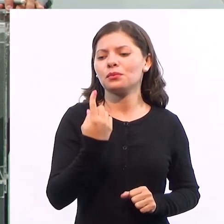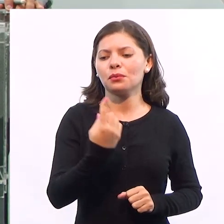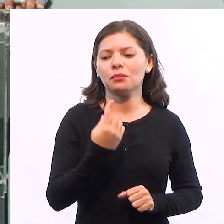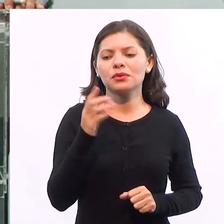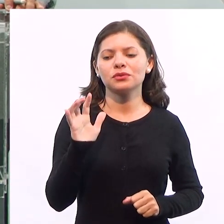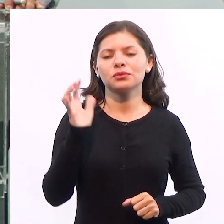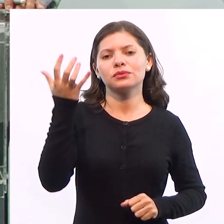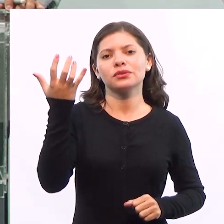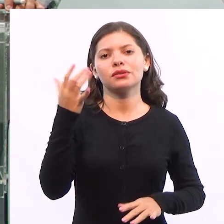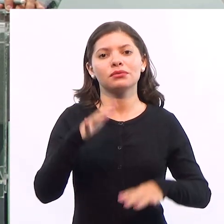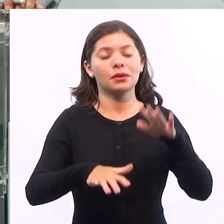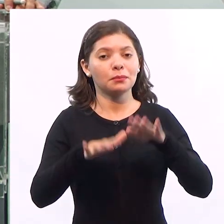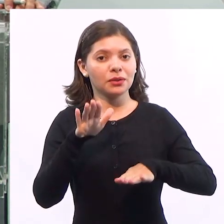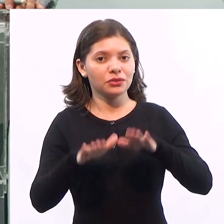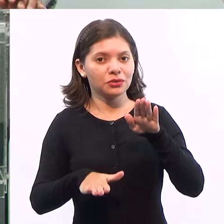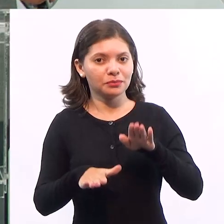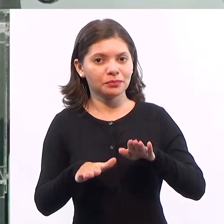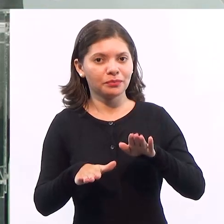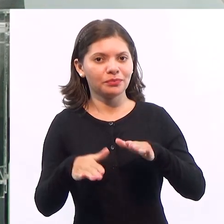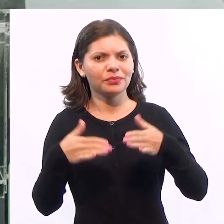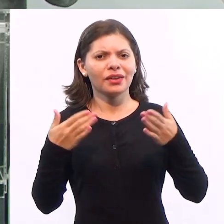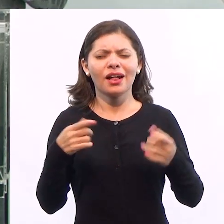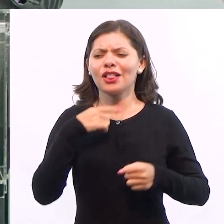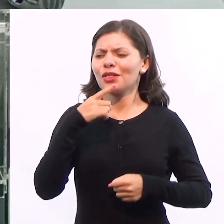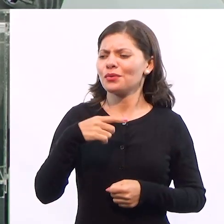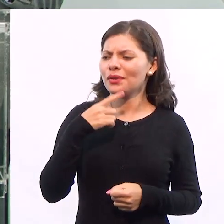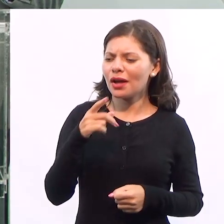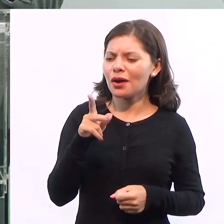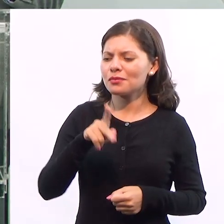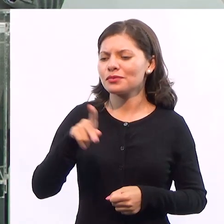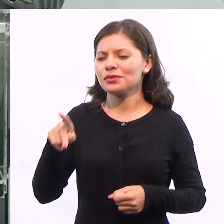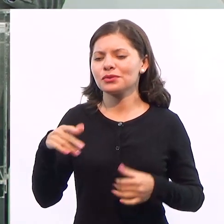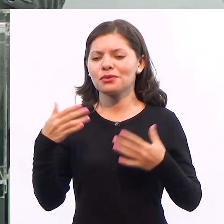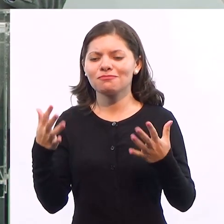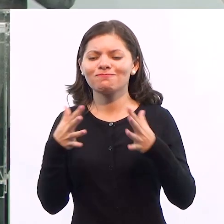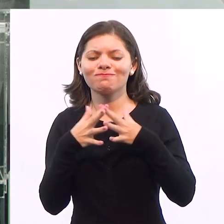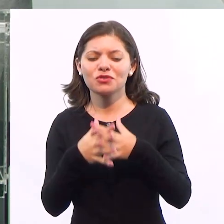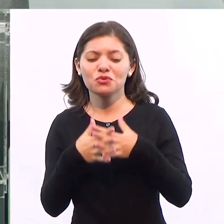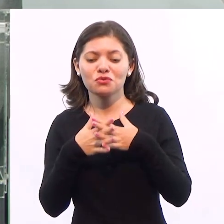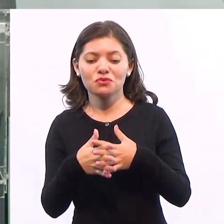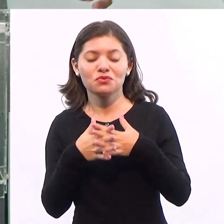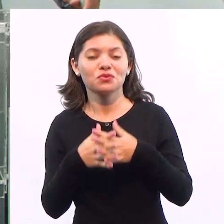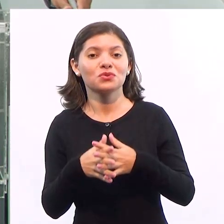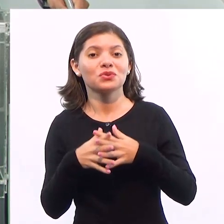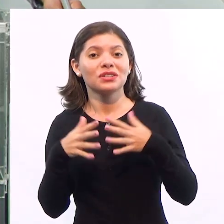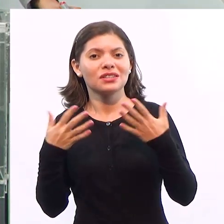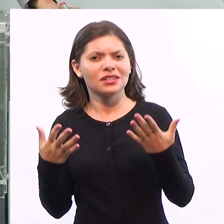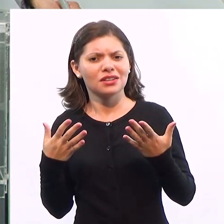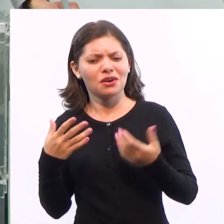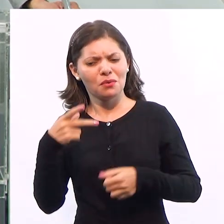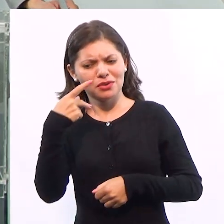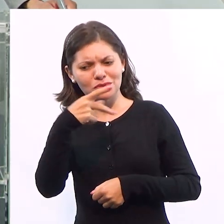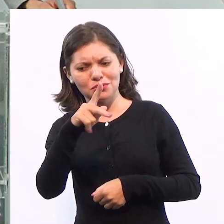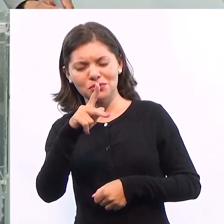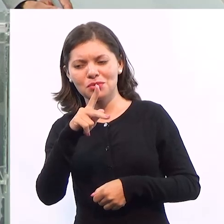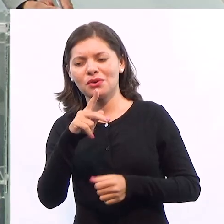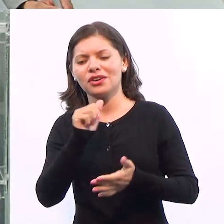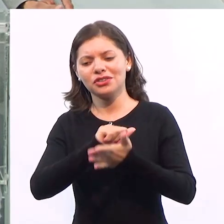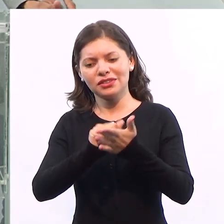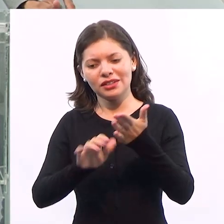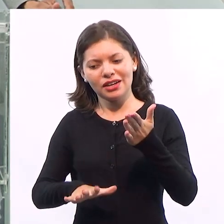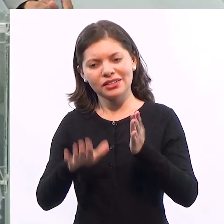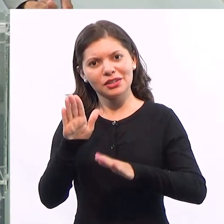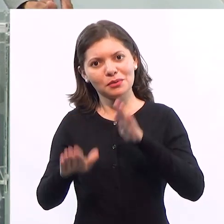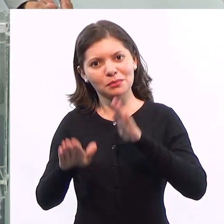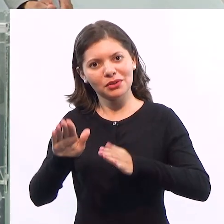tá? E que não há uma única solução, depende do caso. Ah, não dá para resolver? Ah, professor, então ficou um pouco confuso. Então